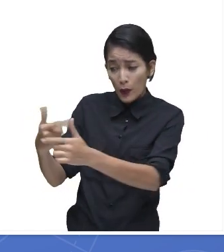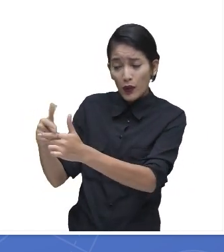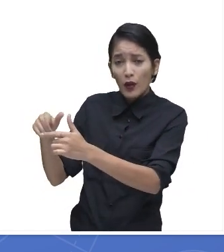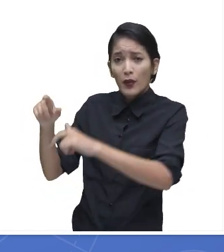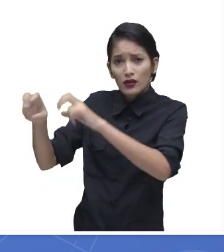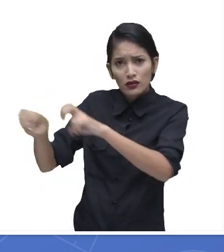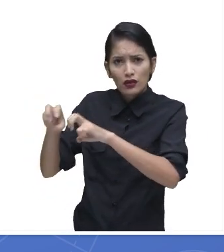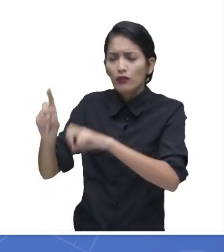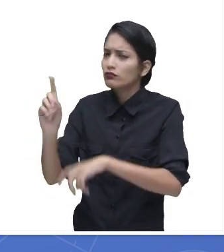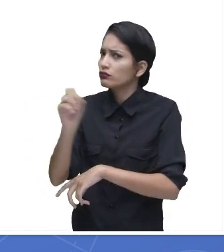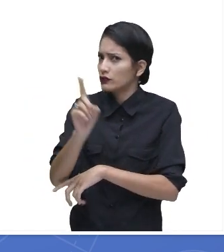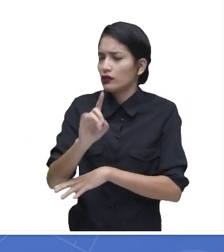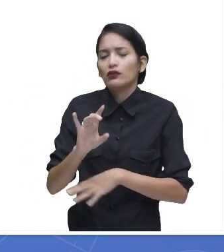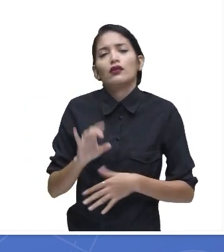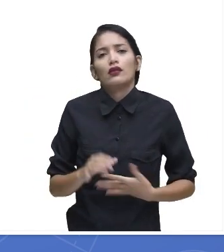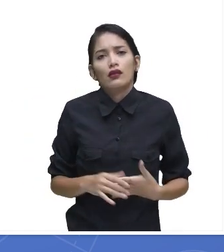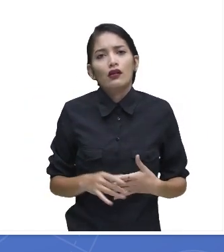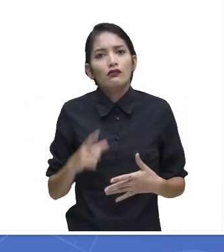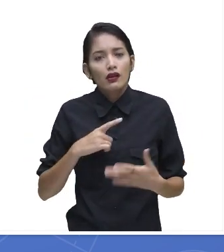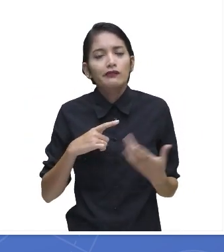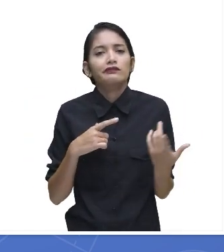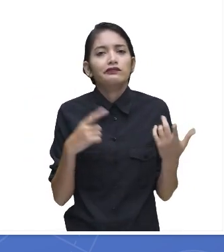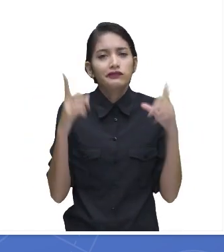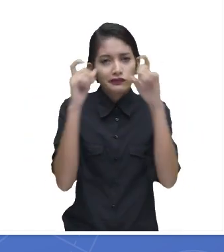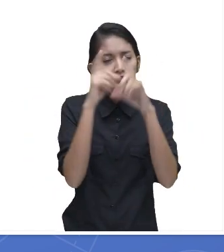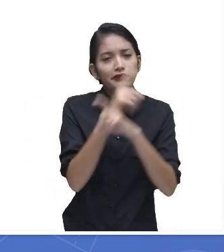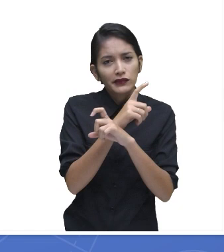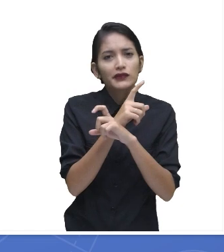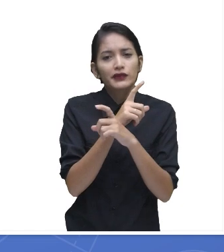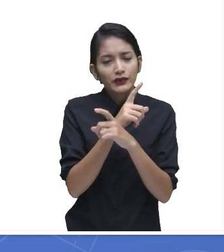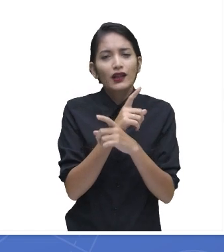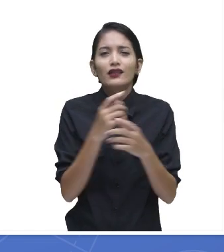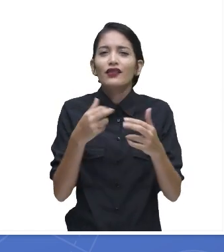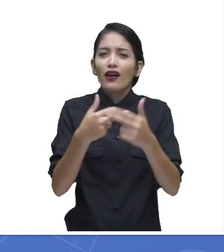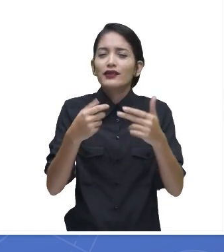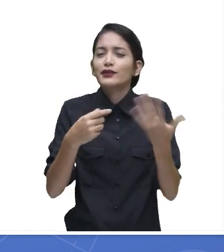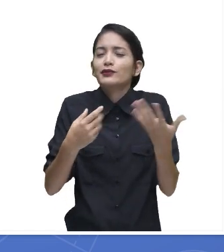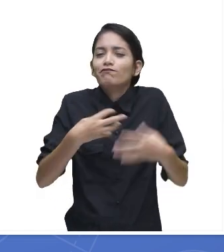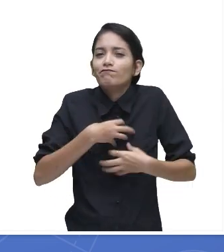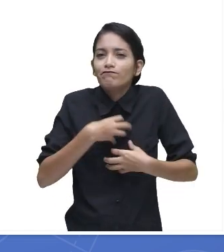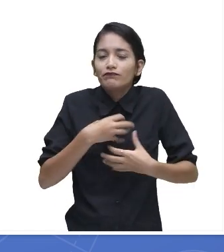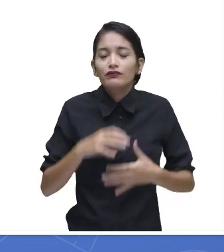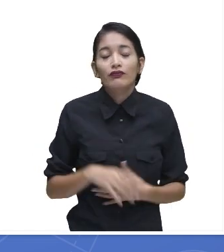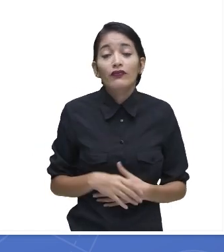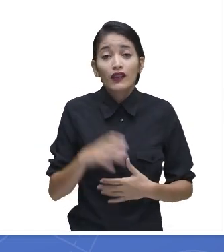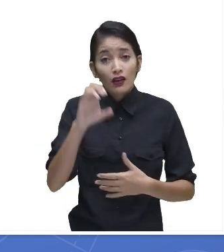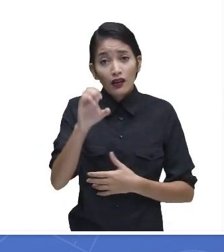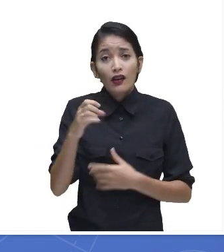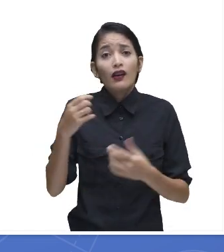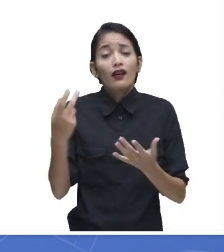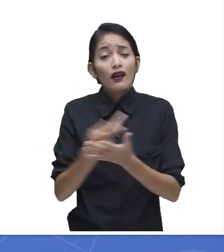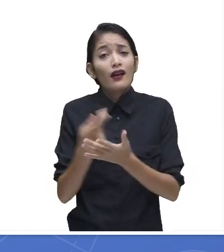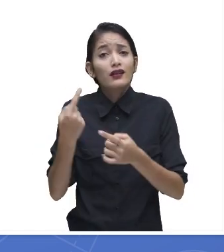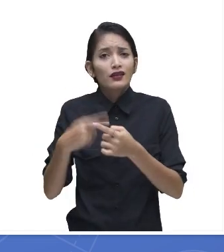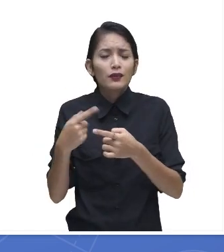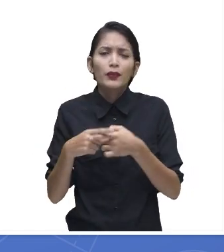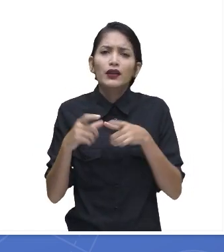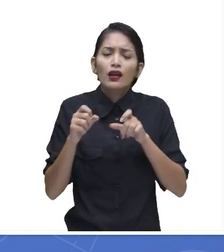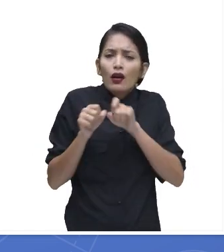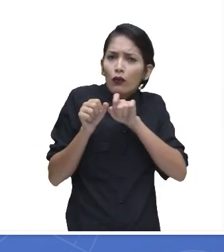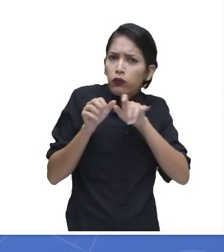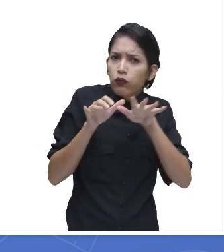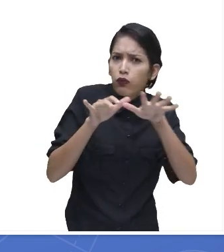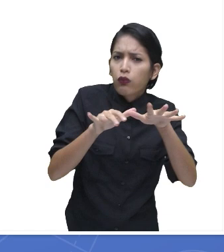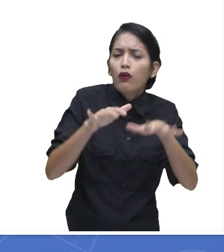está passando ali alguns perrengues por lá, né, por vários motivos. E a letra E está errada porque está dizendo aí que há expansão e crescimento de